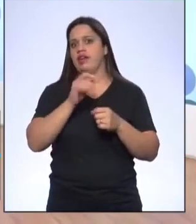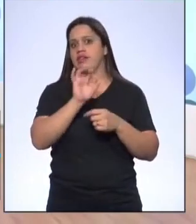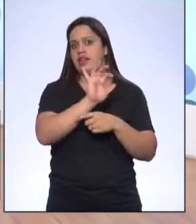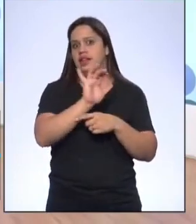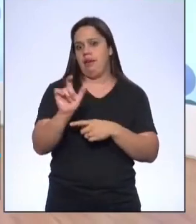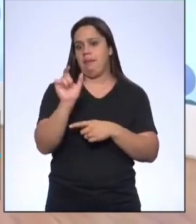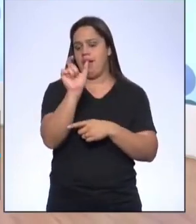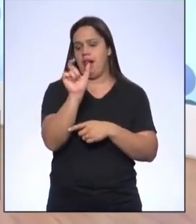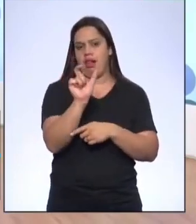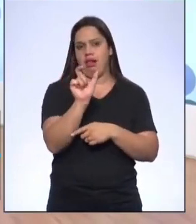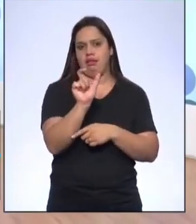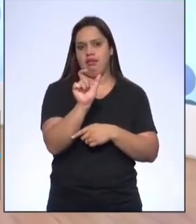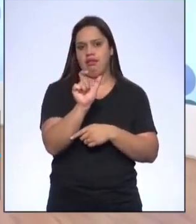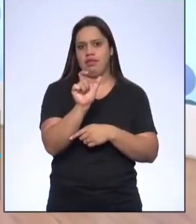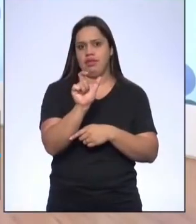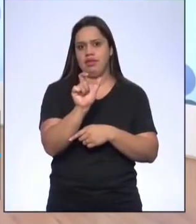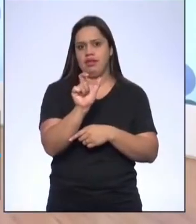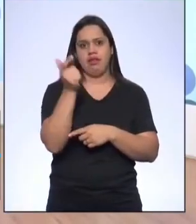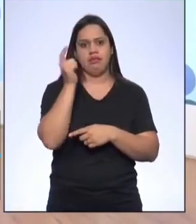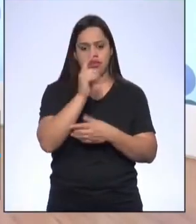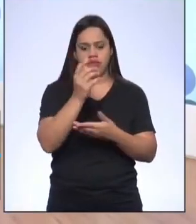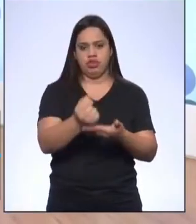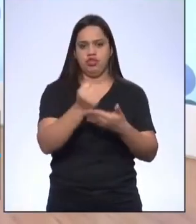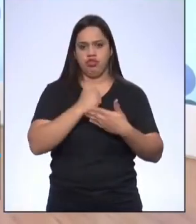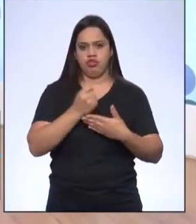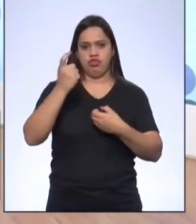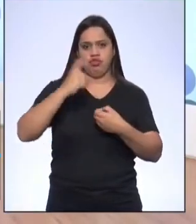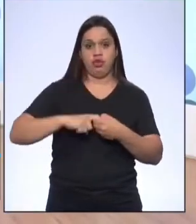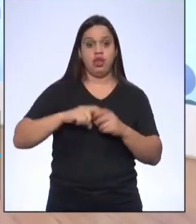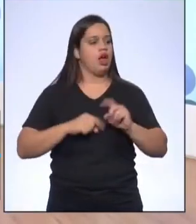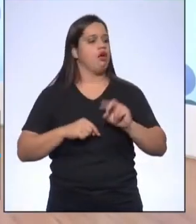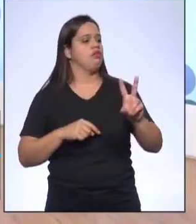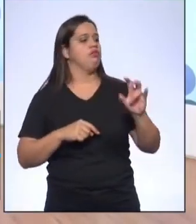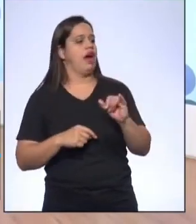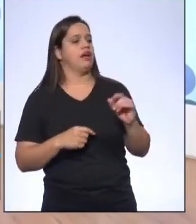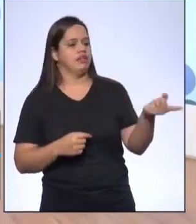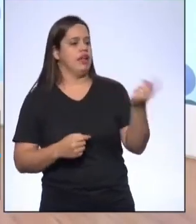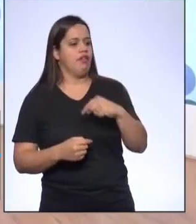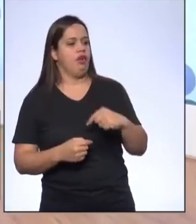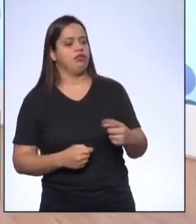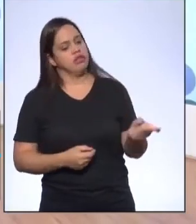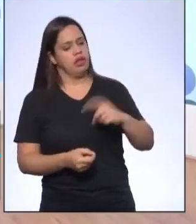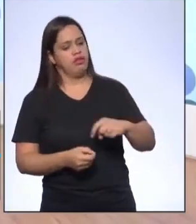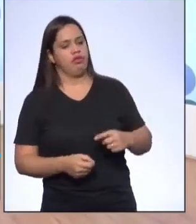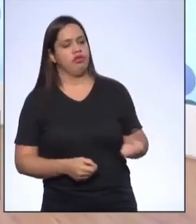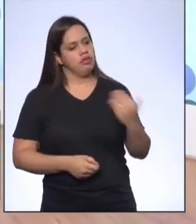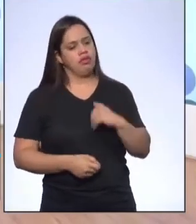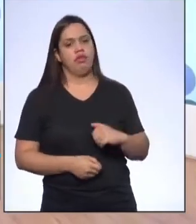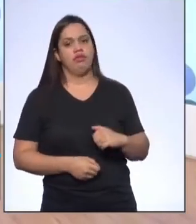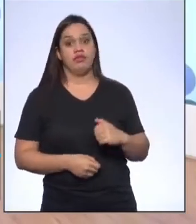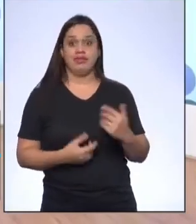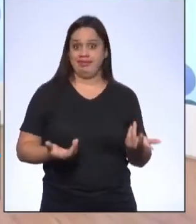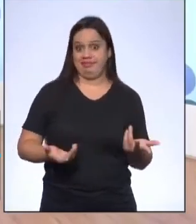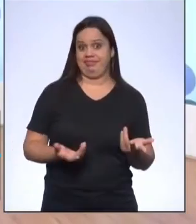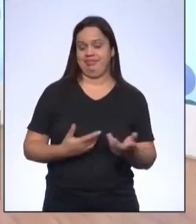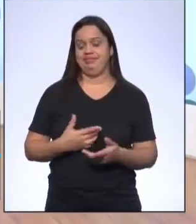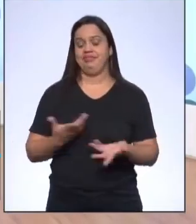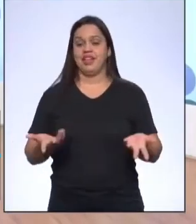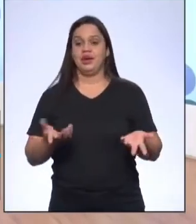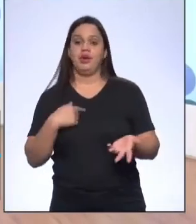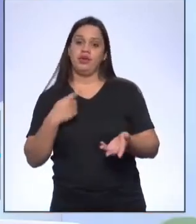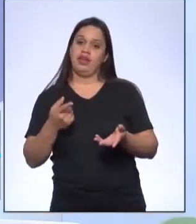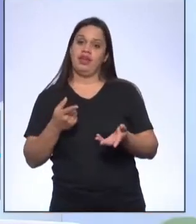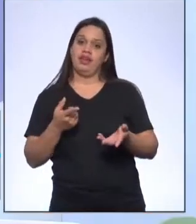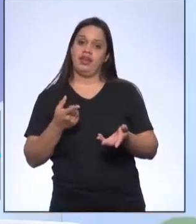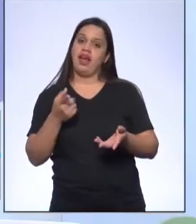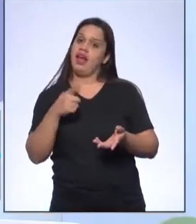ressarcimento. Não. Não é? Vai devolver, né? Assim que a gente Devolve vai escrever. logo. Devolve logo. Então, faz parte do nosso cotidiano